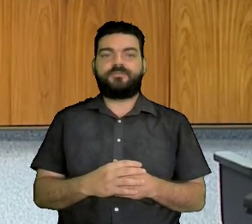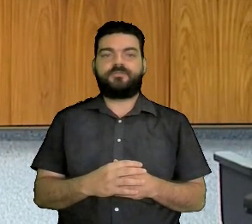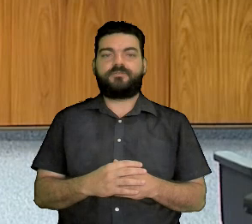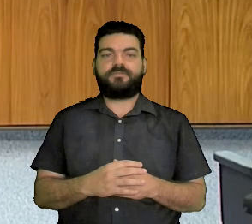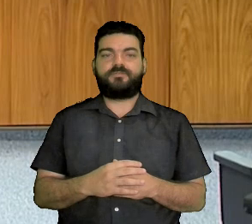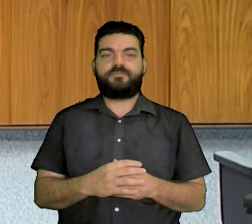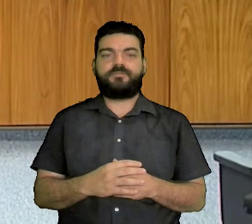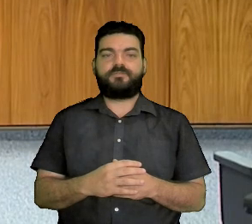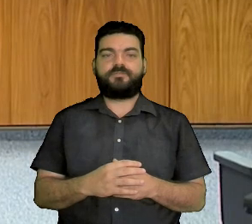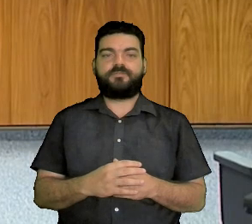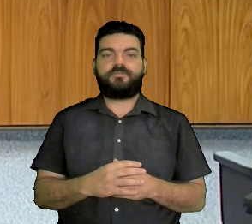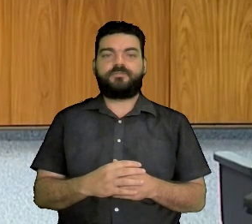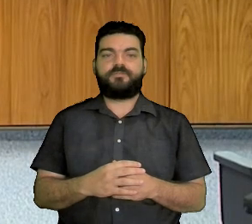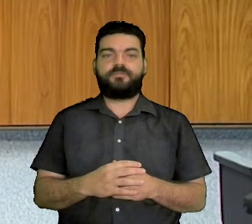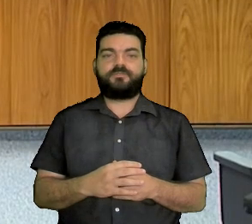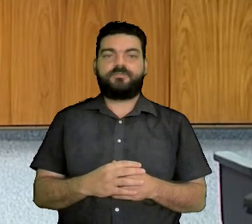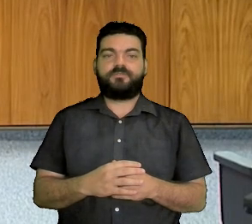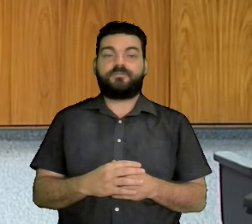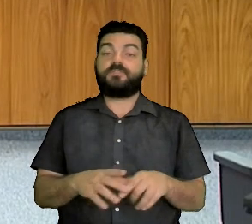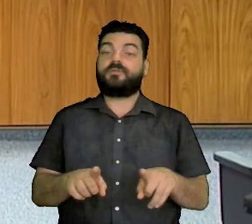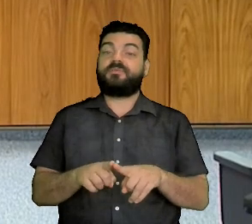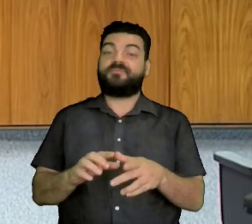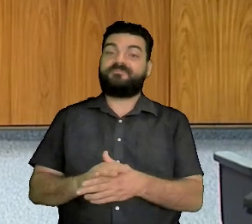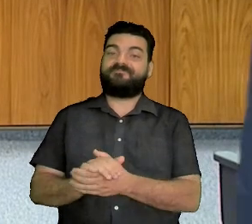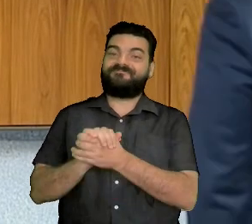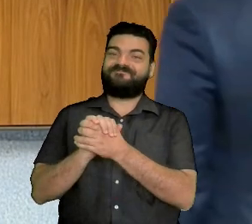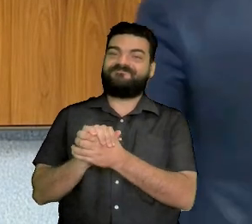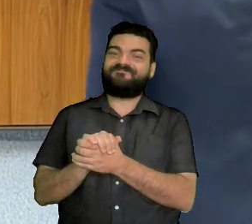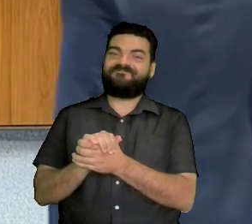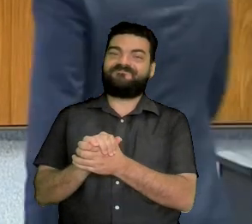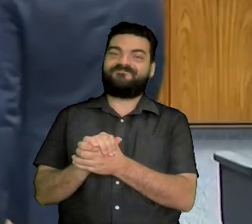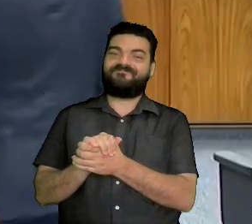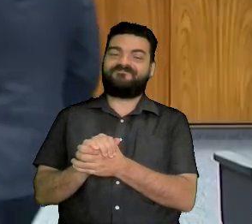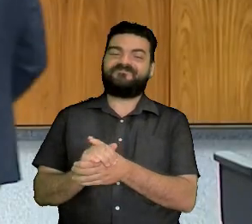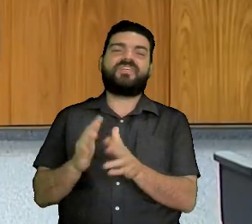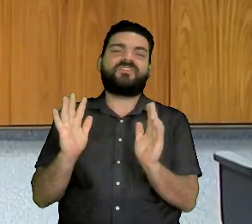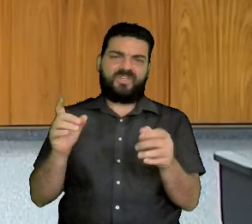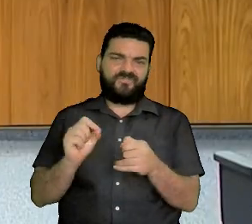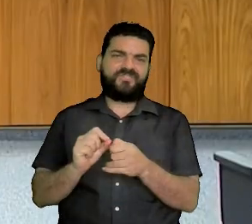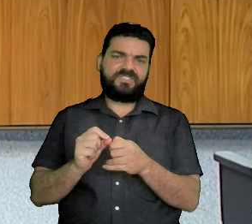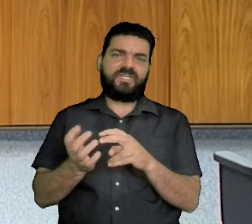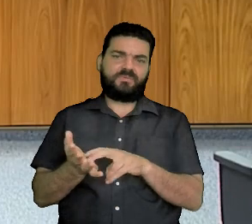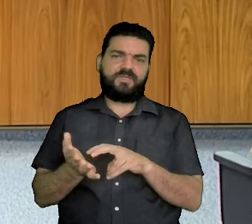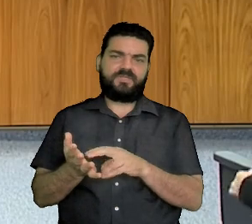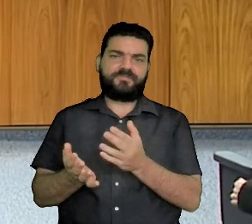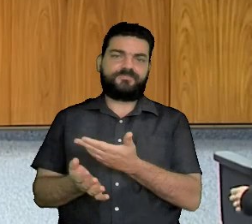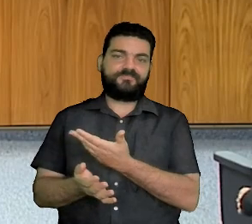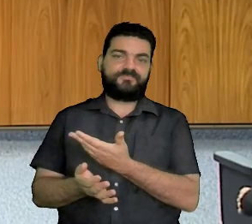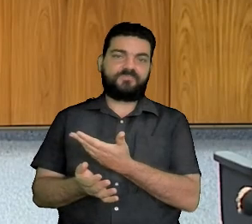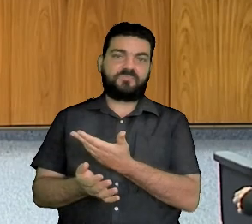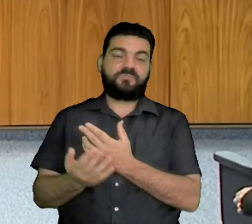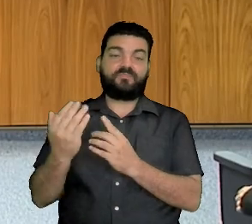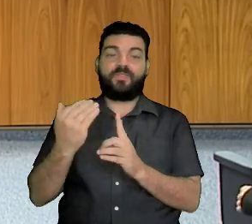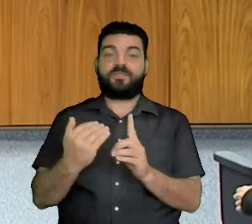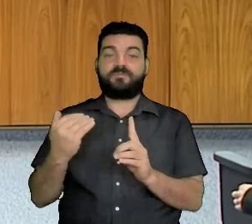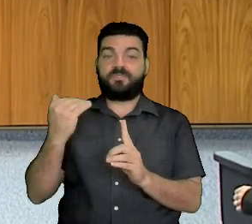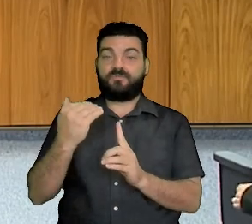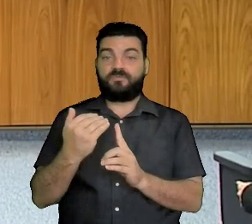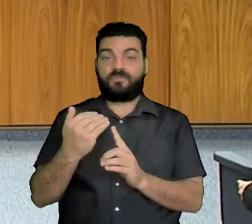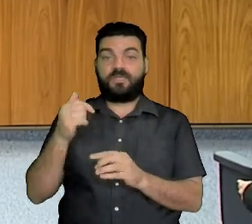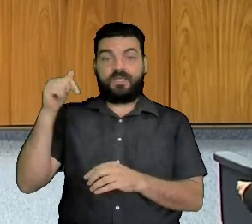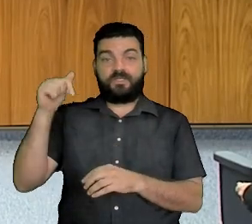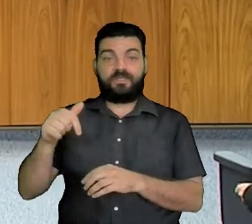muitos frutos. Cumprimento também, como já o fiz pela manhã, a desembargadora do